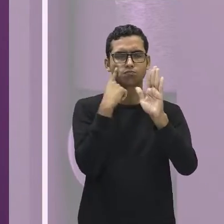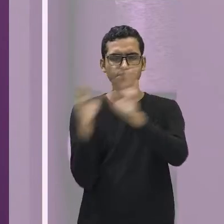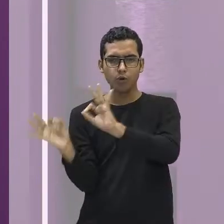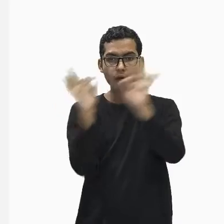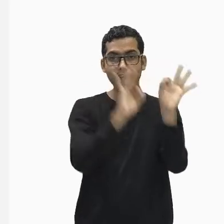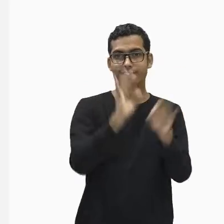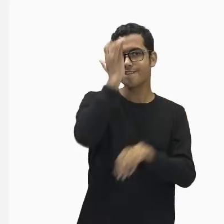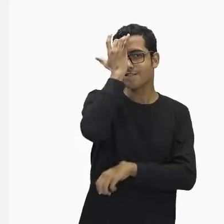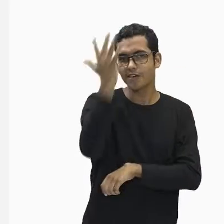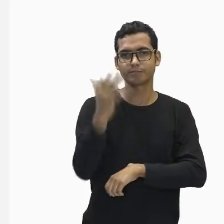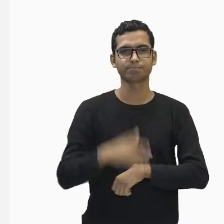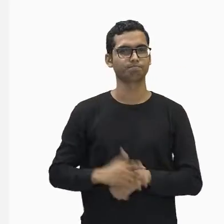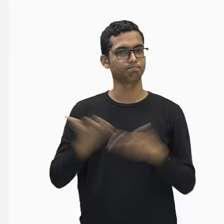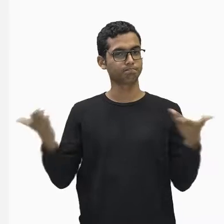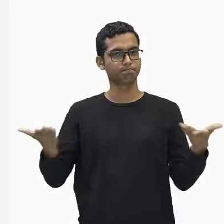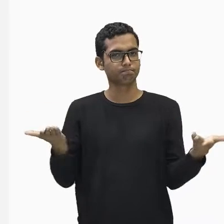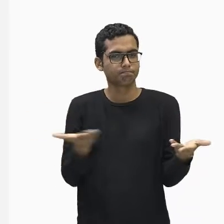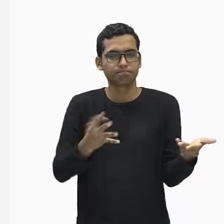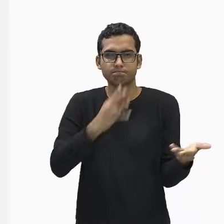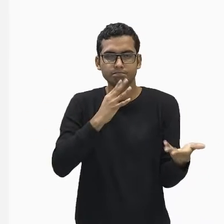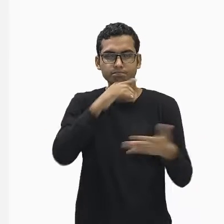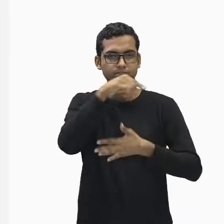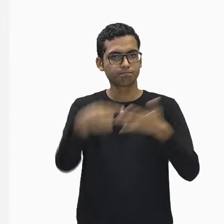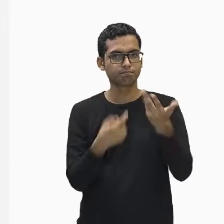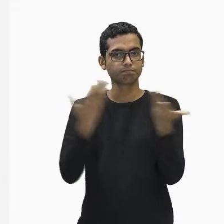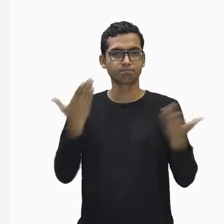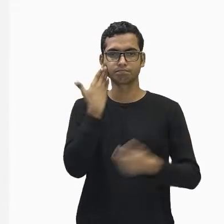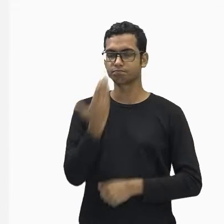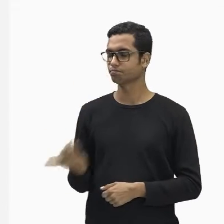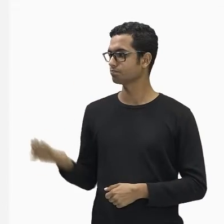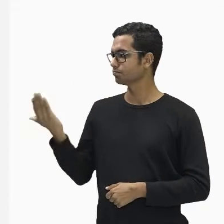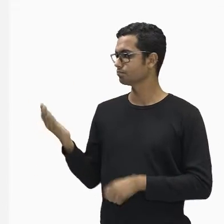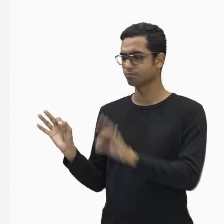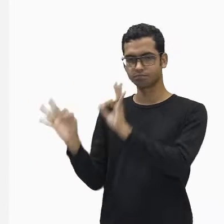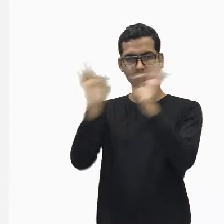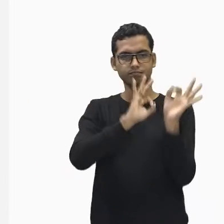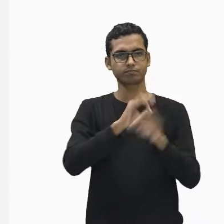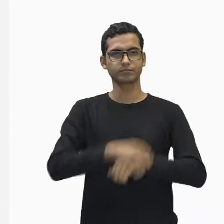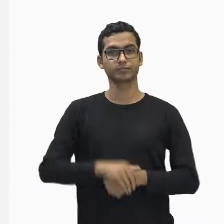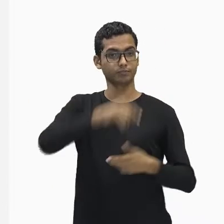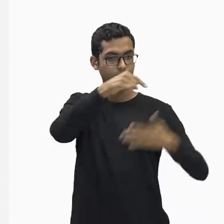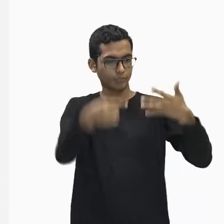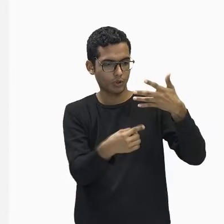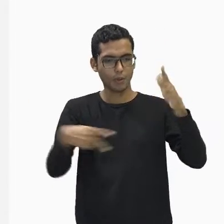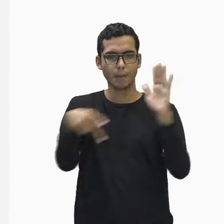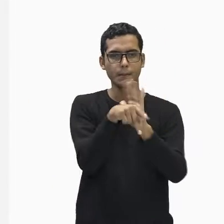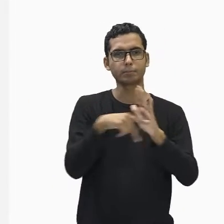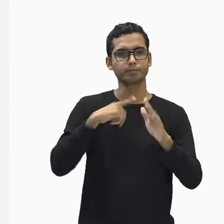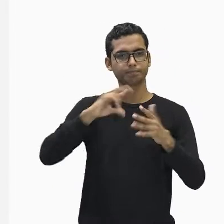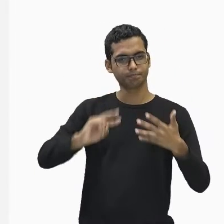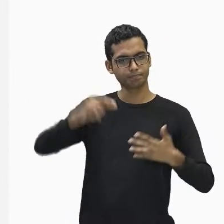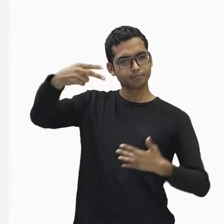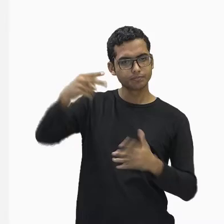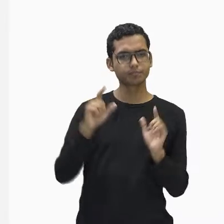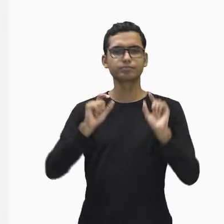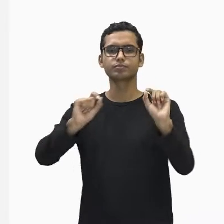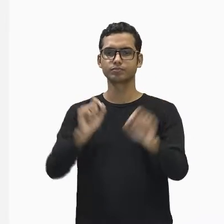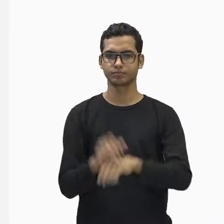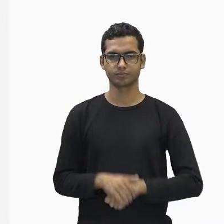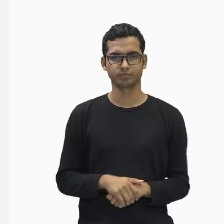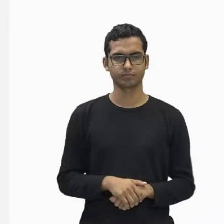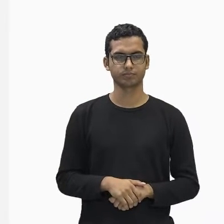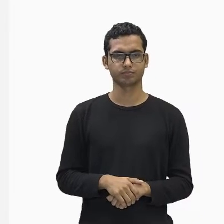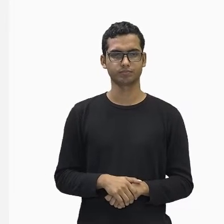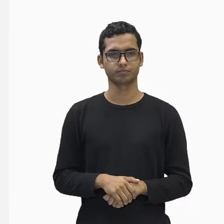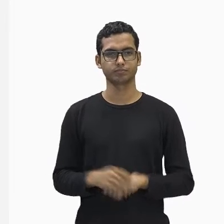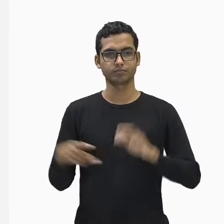são esses elementos da potenciação. Acompanhe aí a leitura. Os elementos da potenciação são